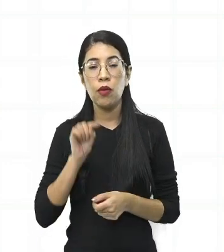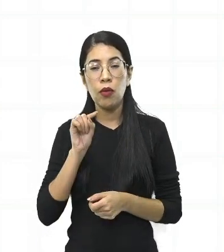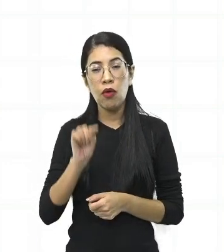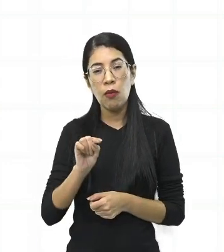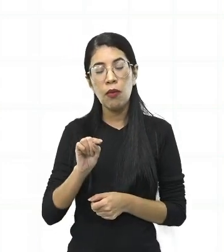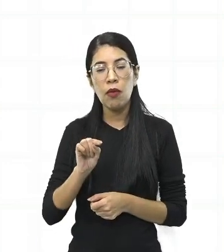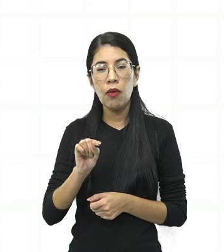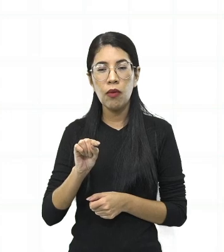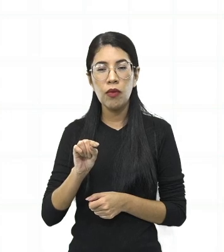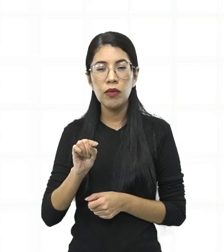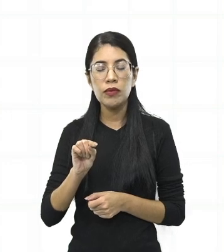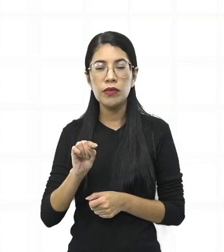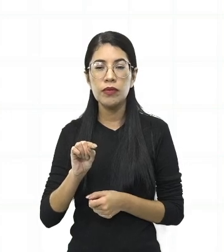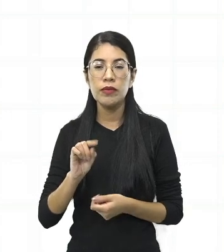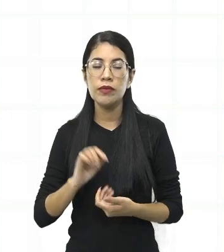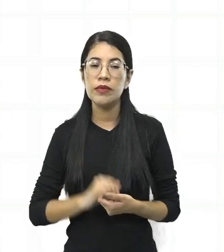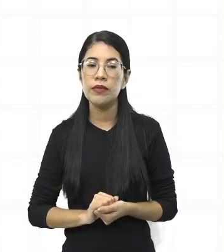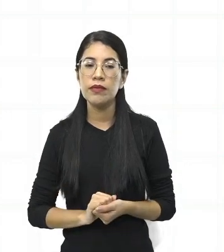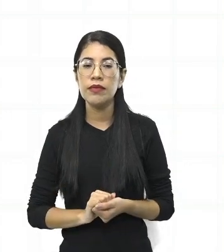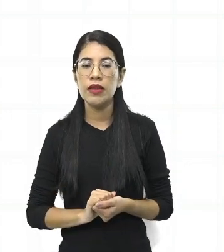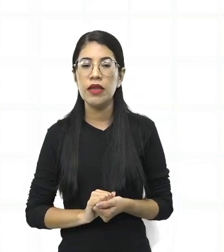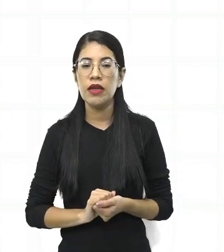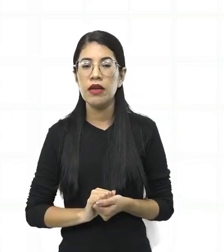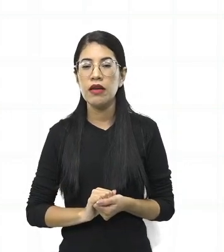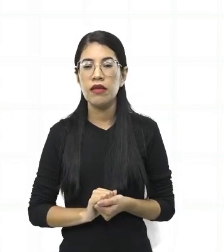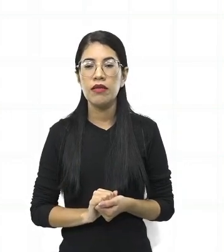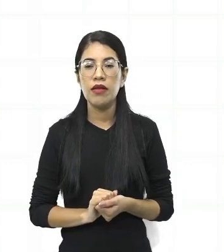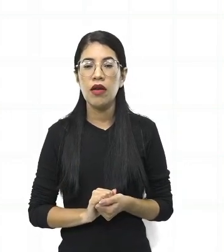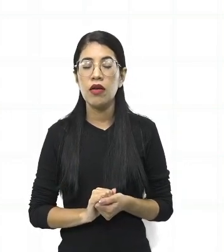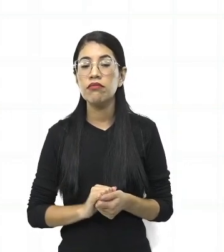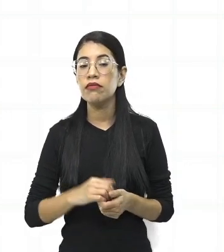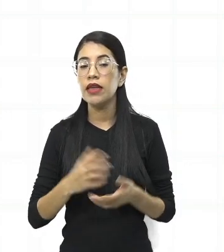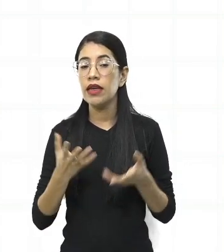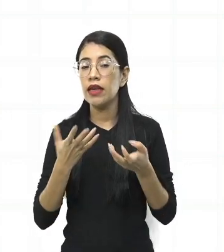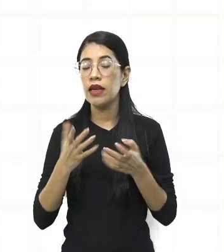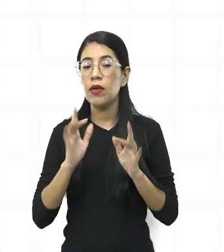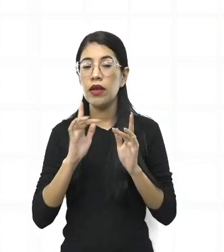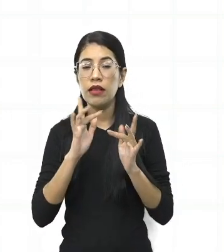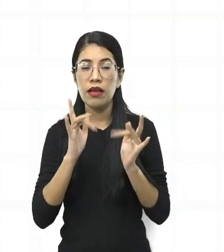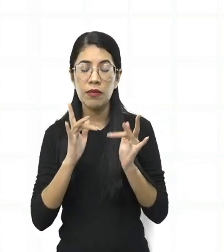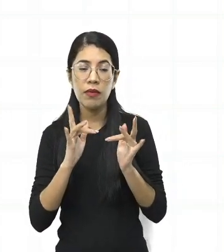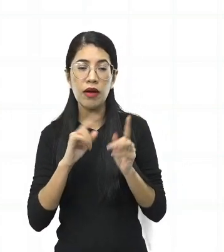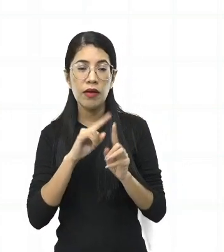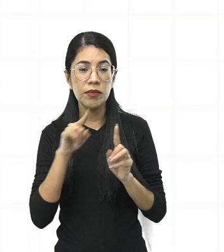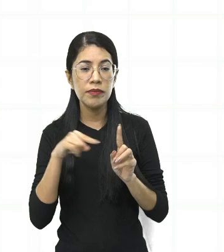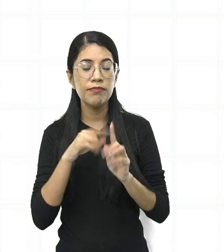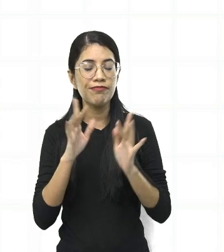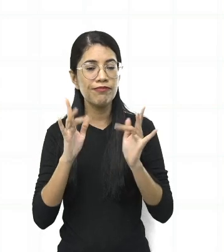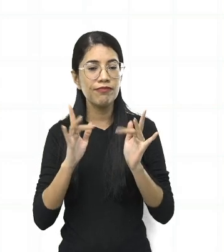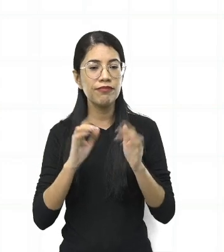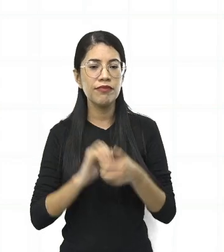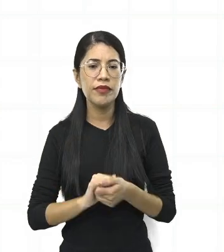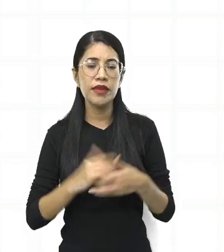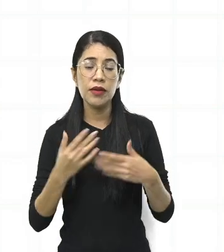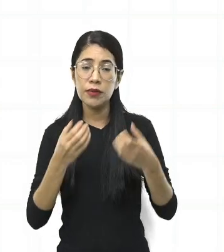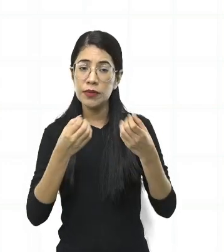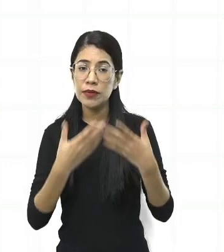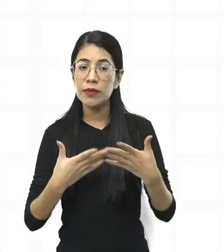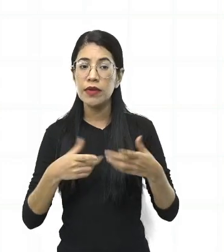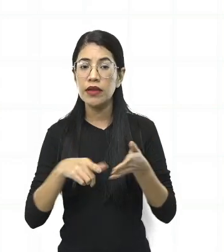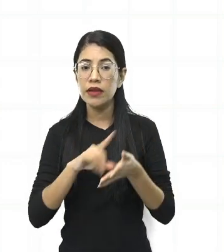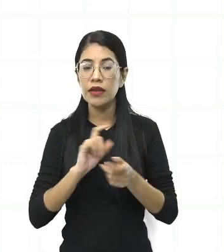vírgula com a intenção de namorar. Olha só o que eu falei, eu sabia,